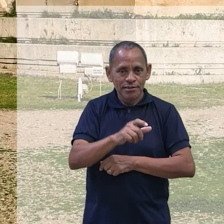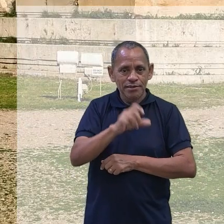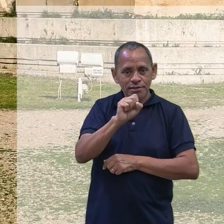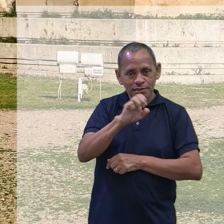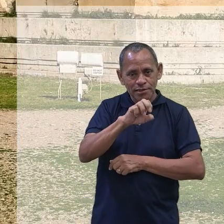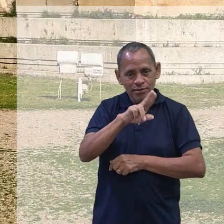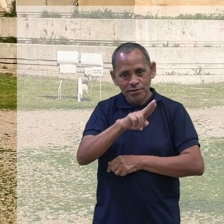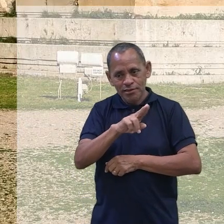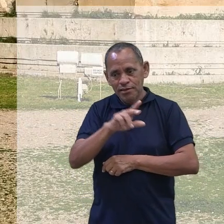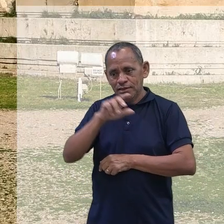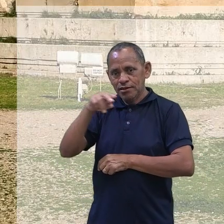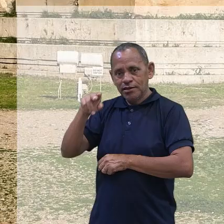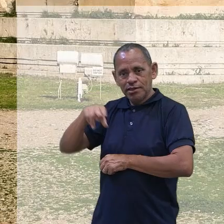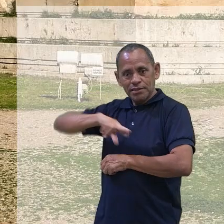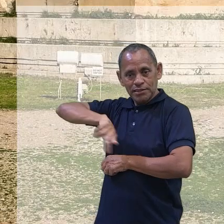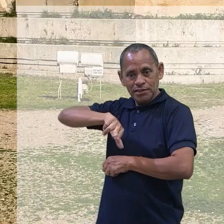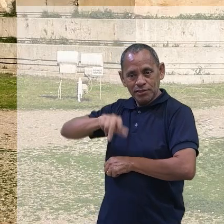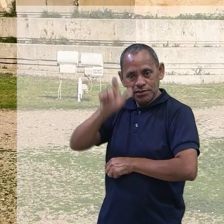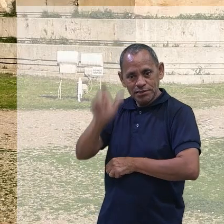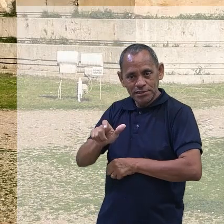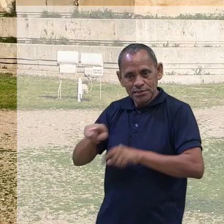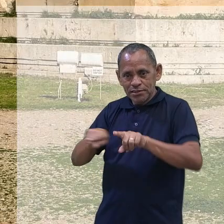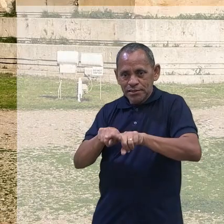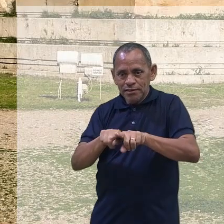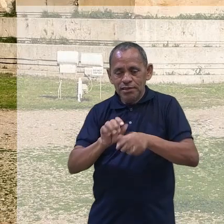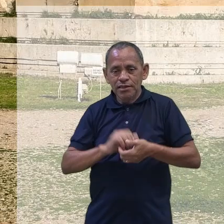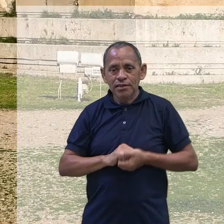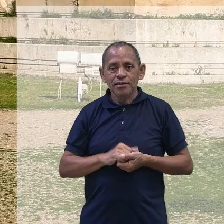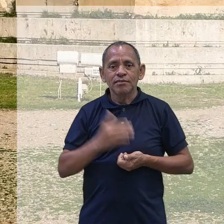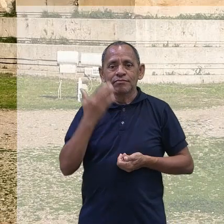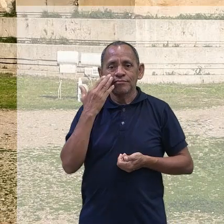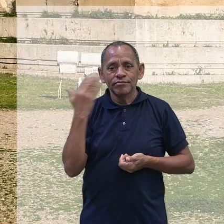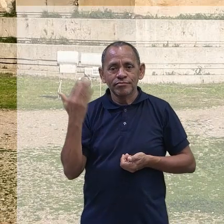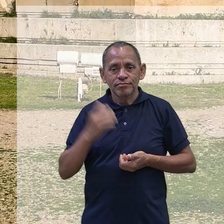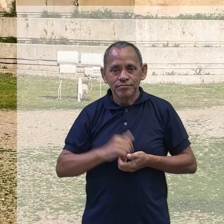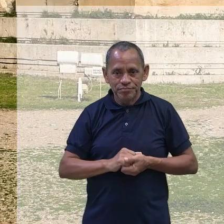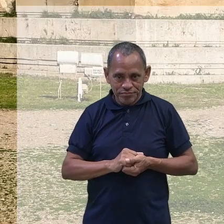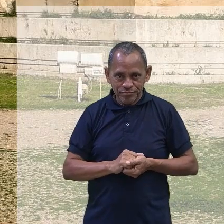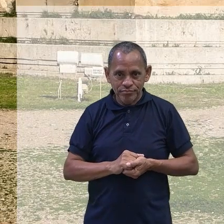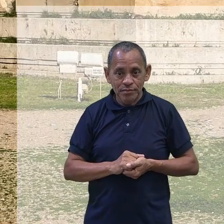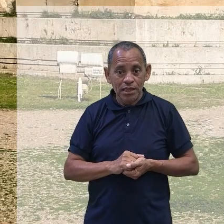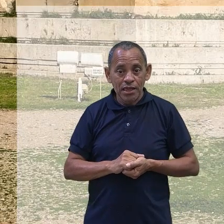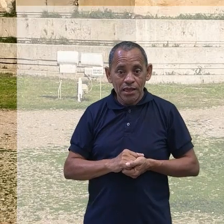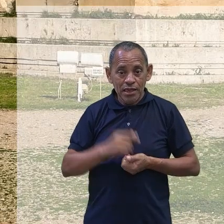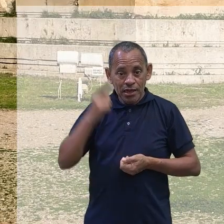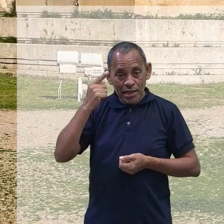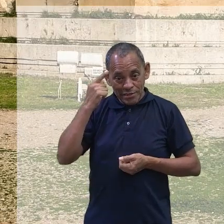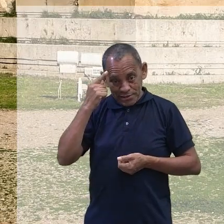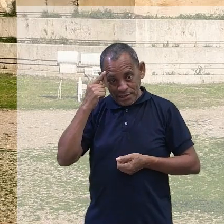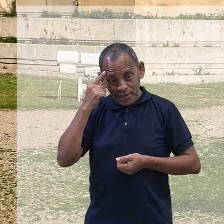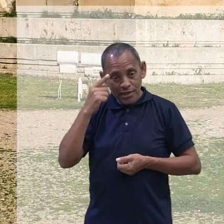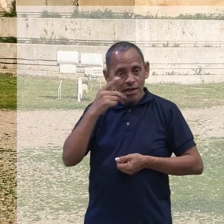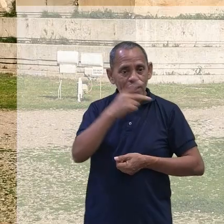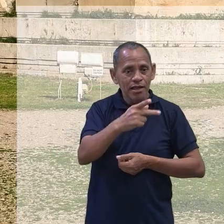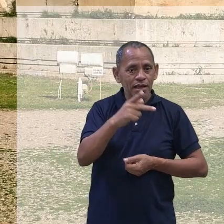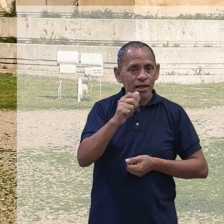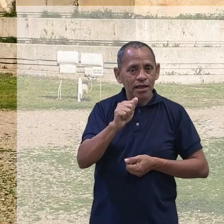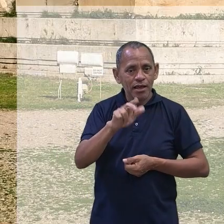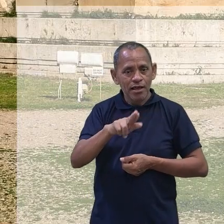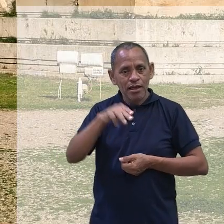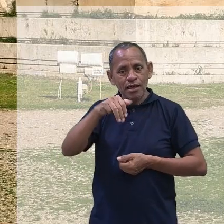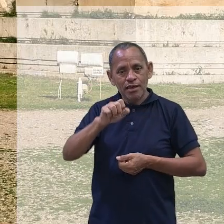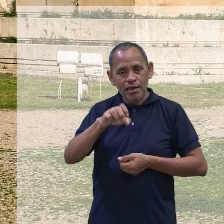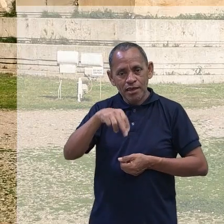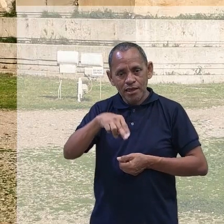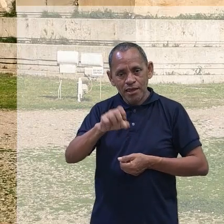de Parmênides. Vamos lá? Venham comigo, olha só. A ideia de Parmênides é dizer o seguinte, é